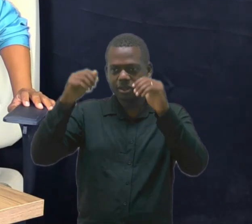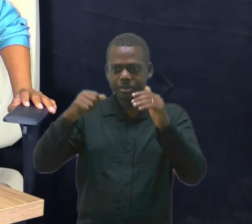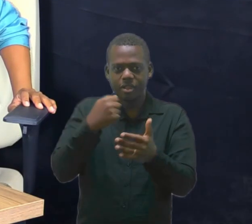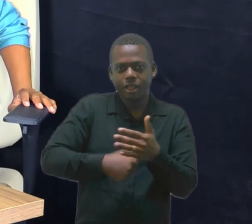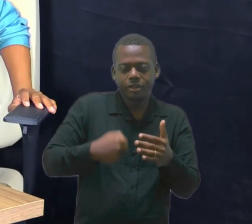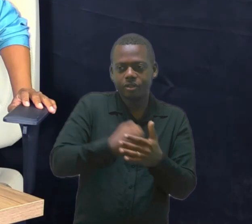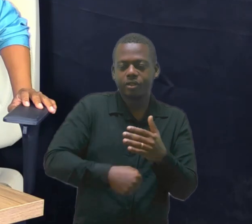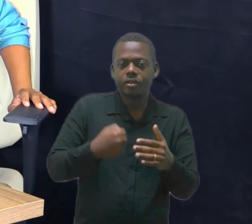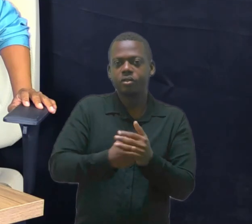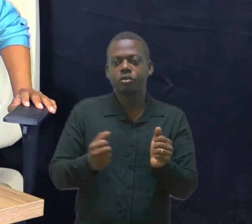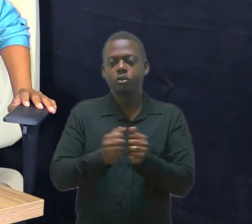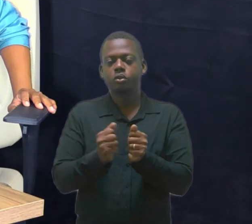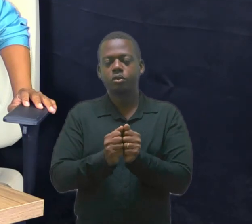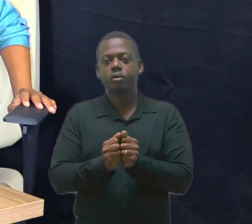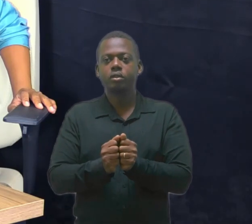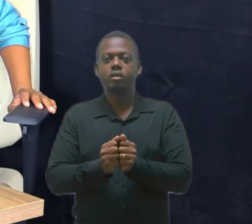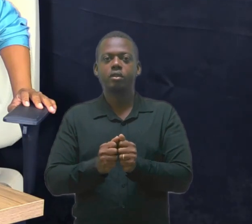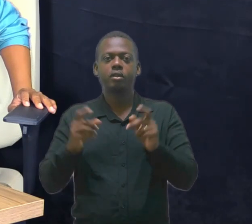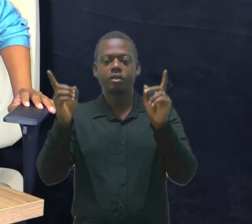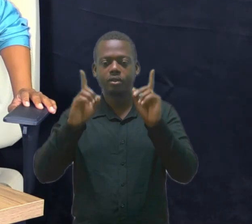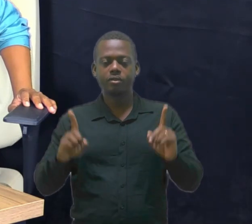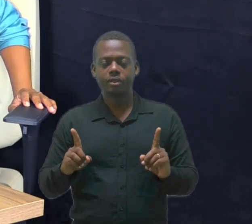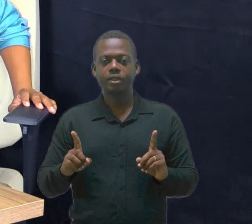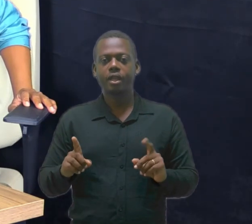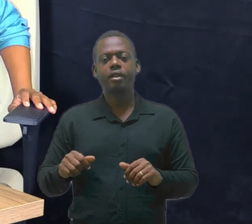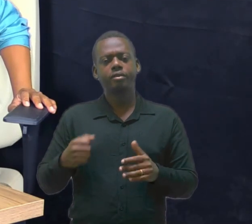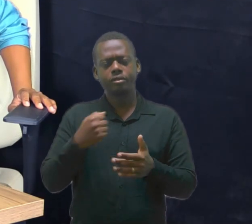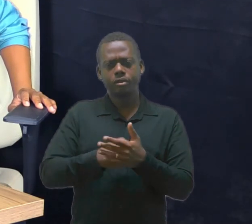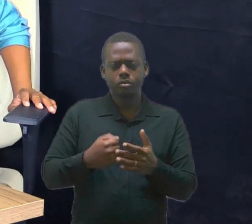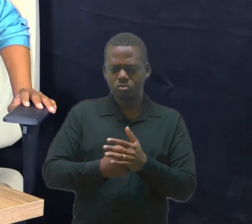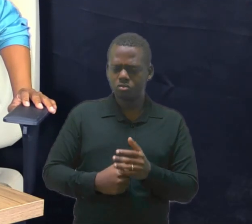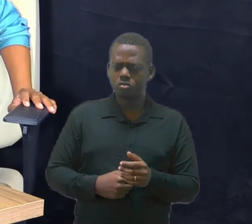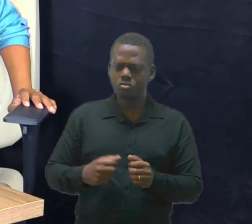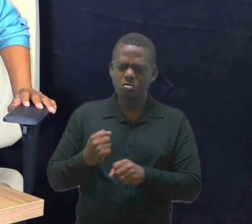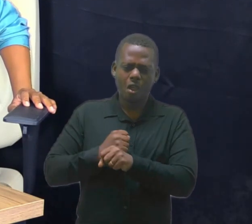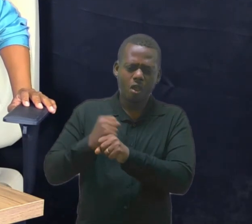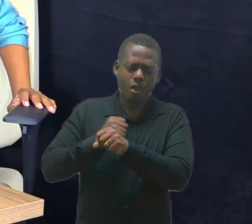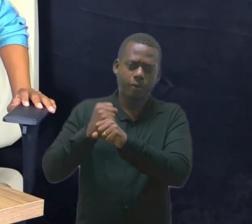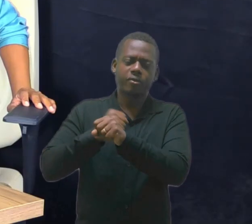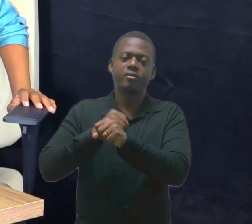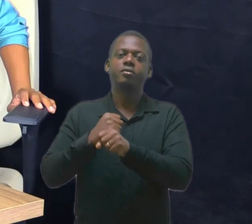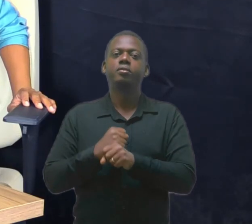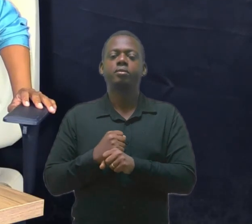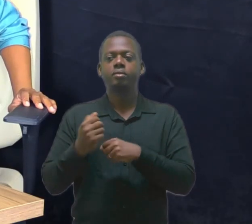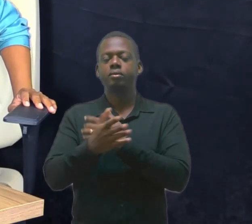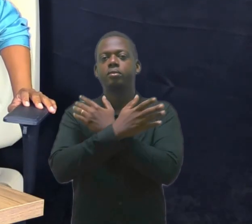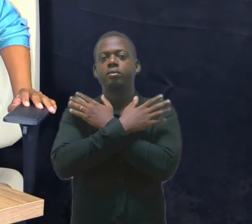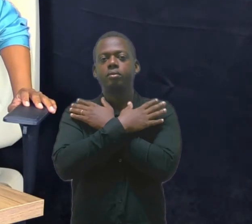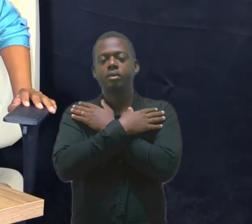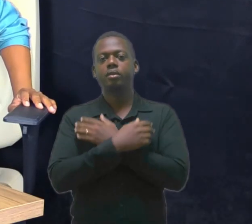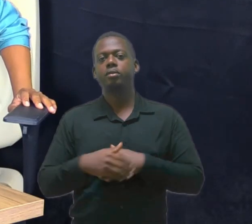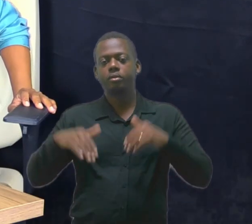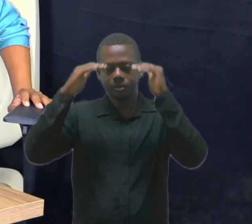sua luta junto às pessoas com deficiência aqui na cidade, que Luísa tem uma luta, né? Junto às pessoas com deficiência, de anos, né? Então,